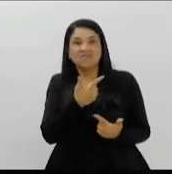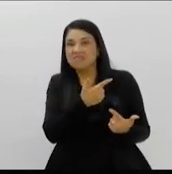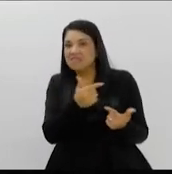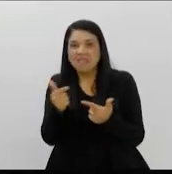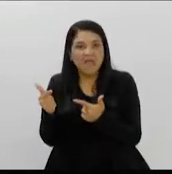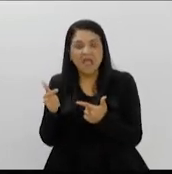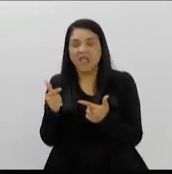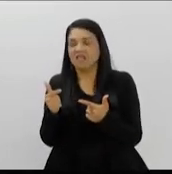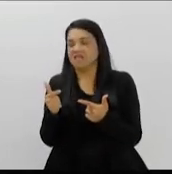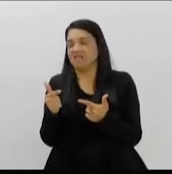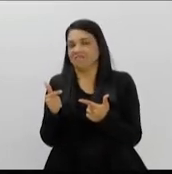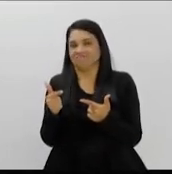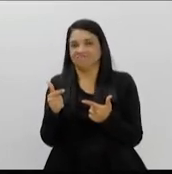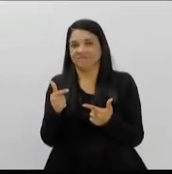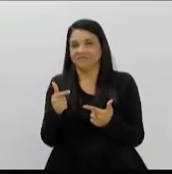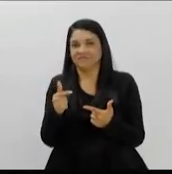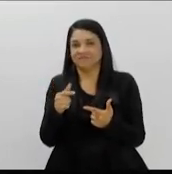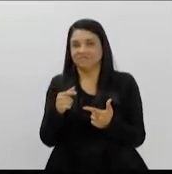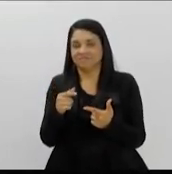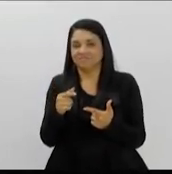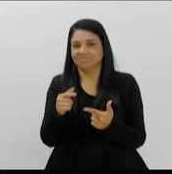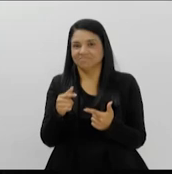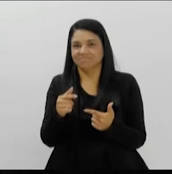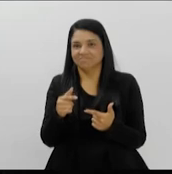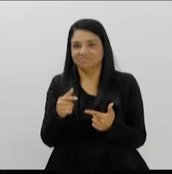Uma demissão não basta.